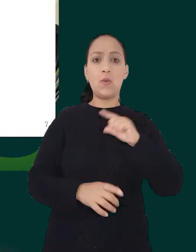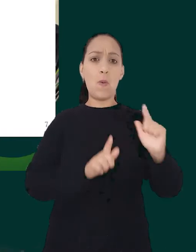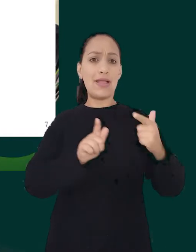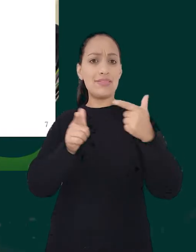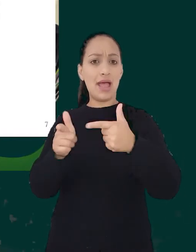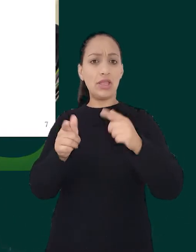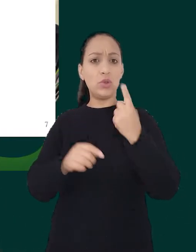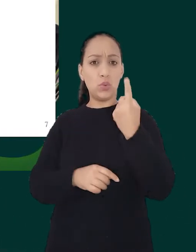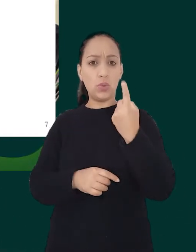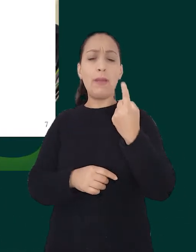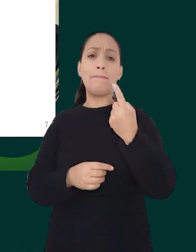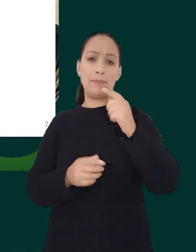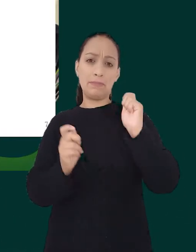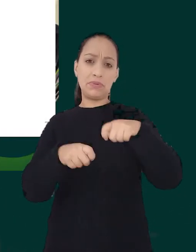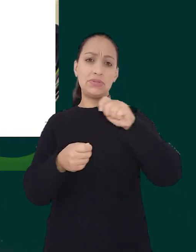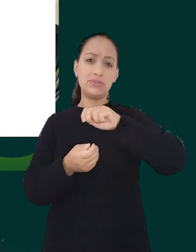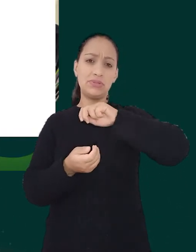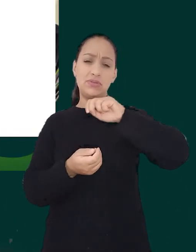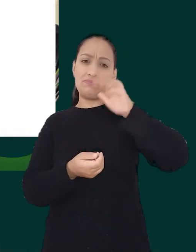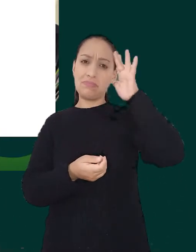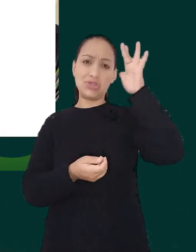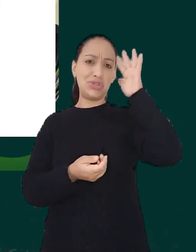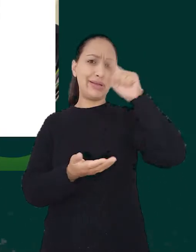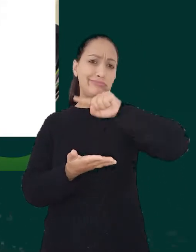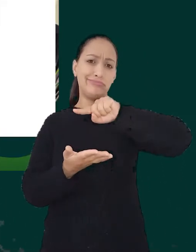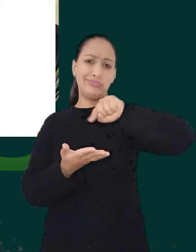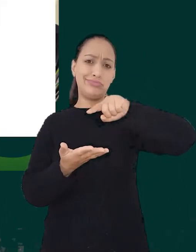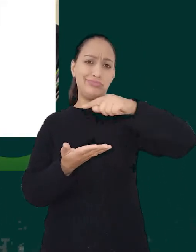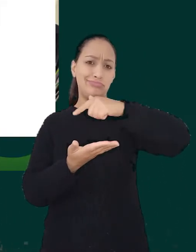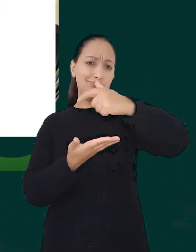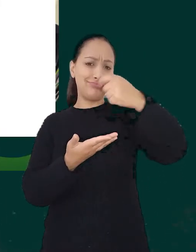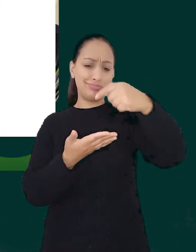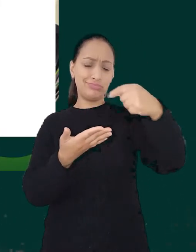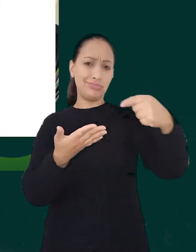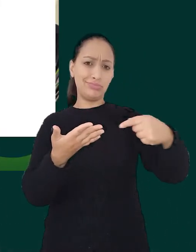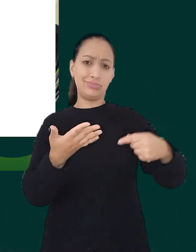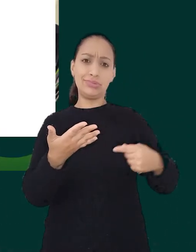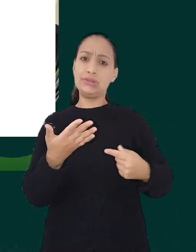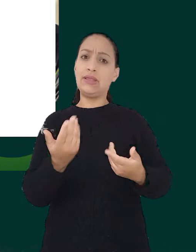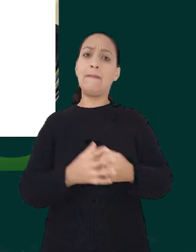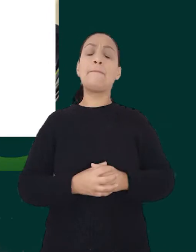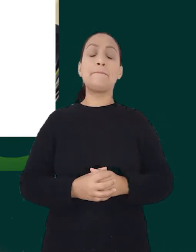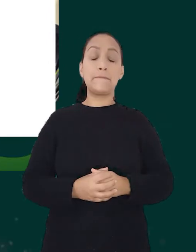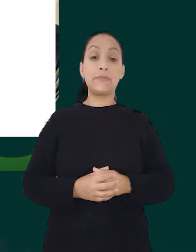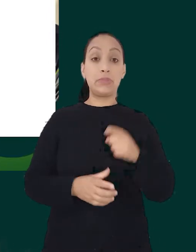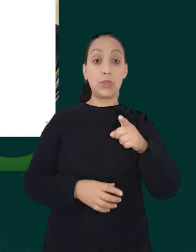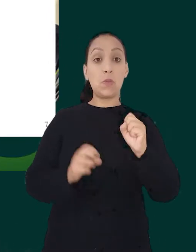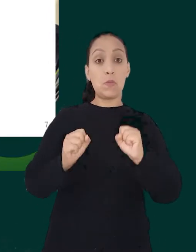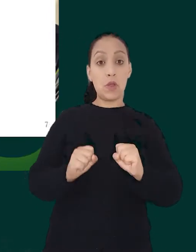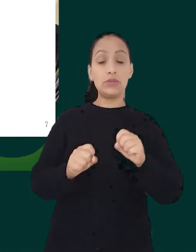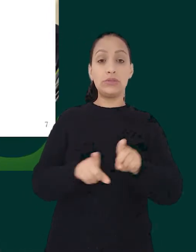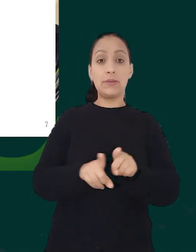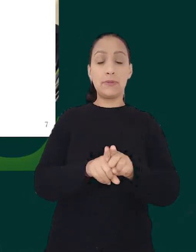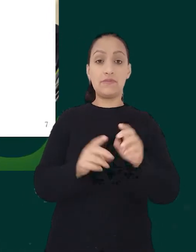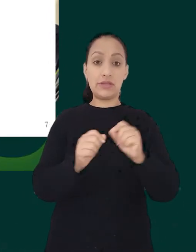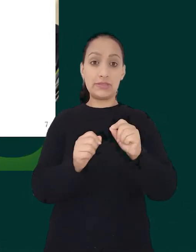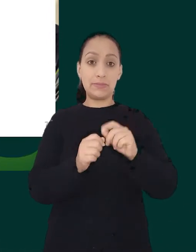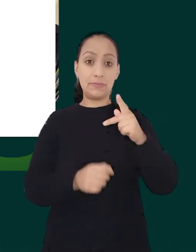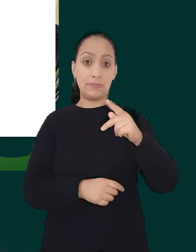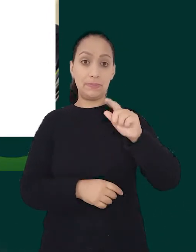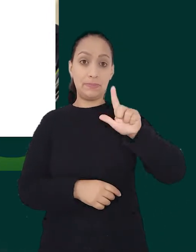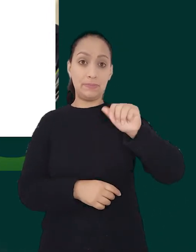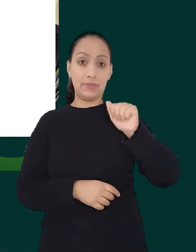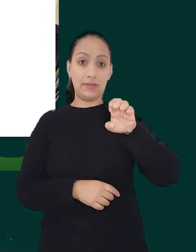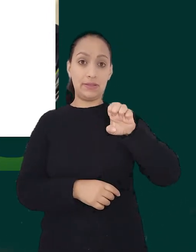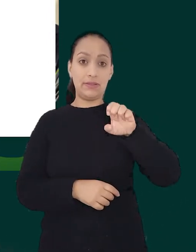tu pode imaginar mais de um ataque. Tu pode, inclusive, fazer com que um player, para